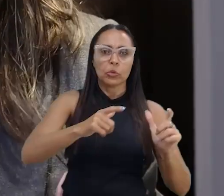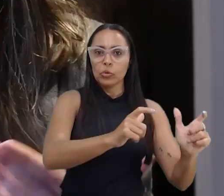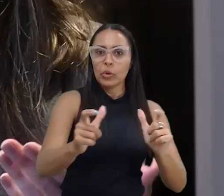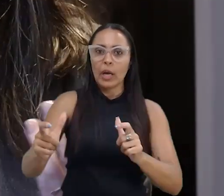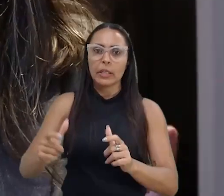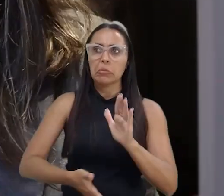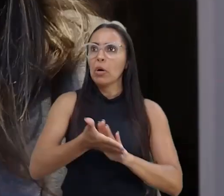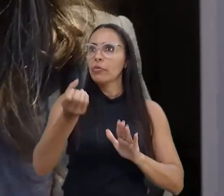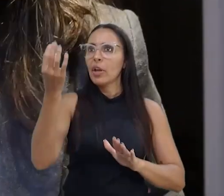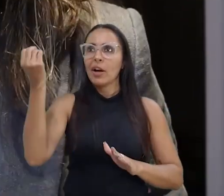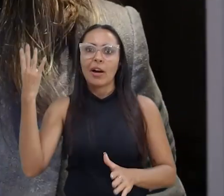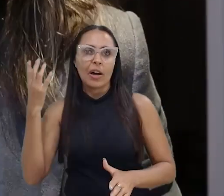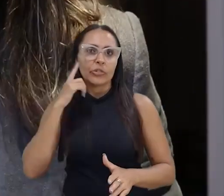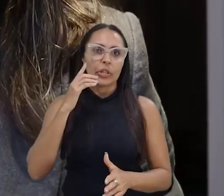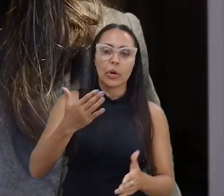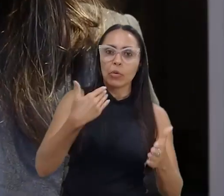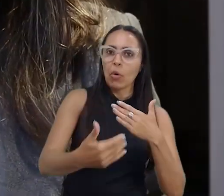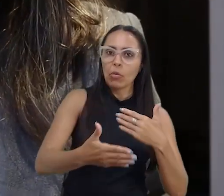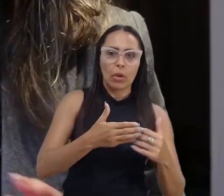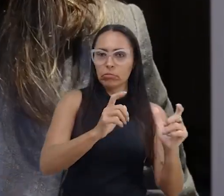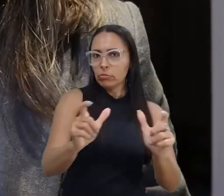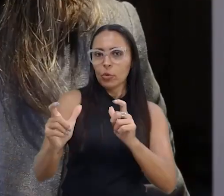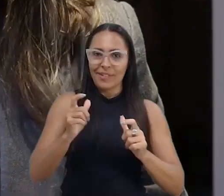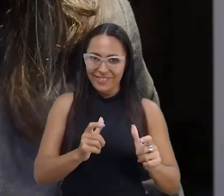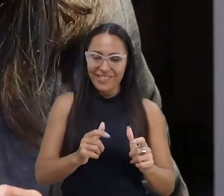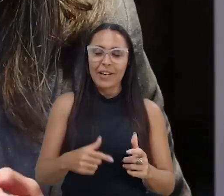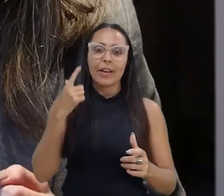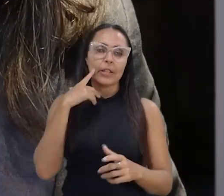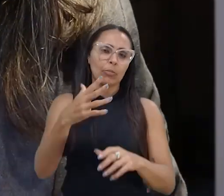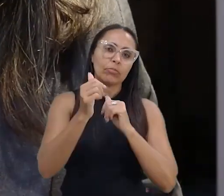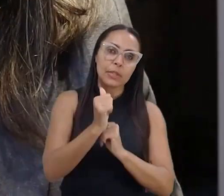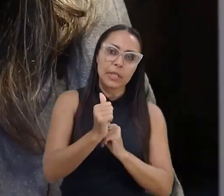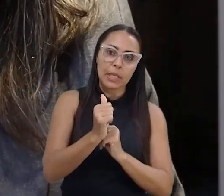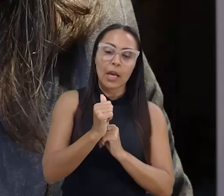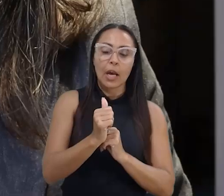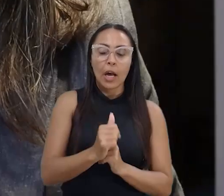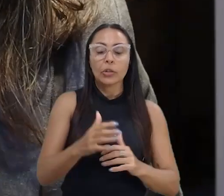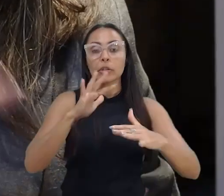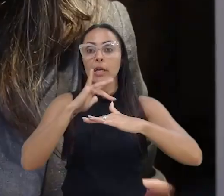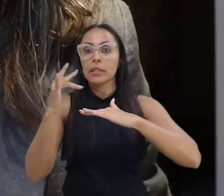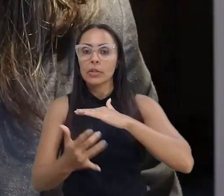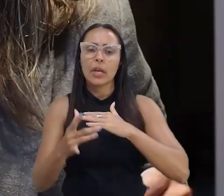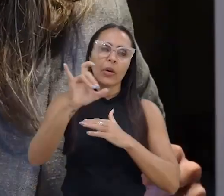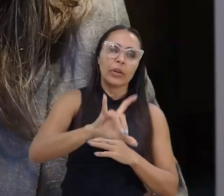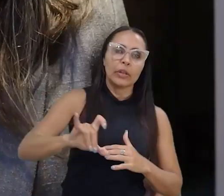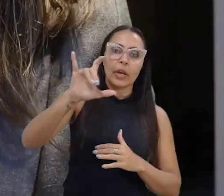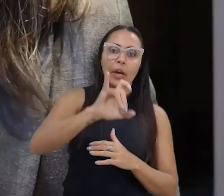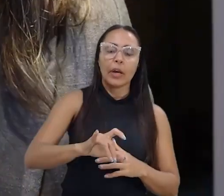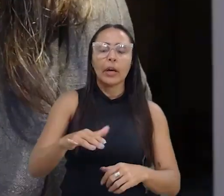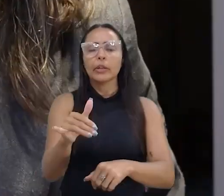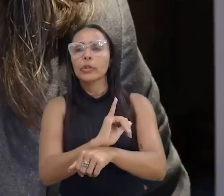seja numa viagem, seja no filme, seja referência de qualquer outro lugar. Então sigam o nosso EducaPE, seja no Instagram ou no